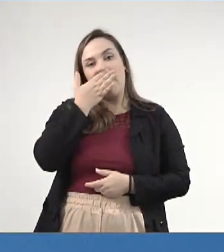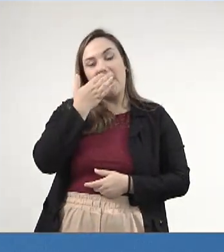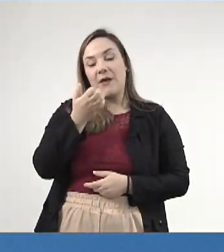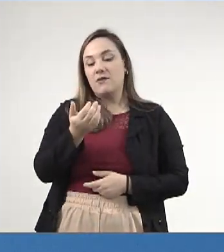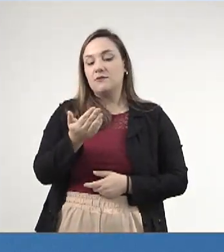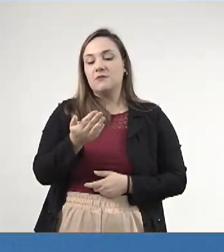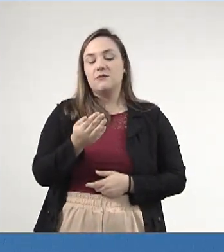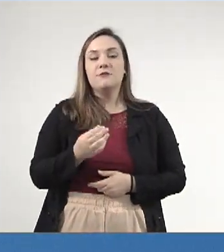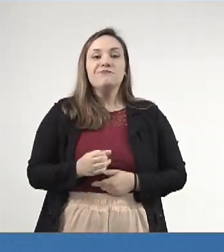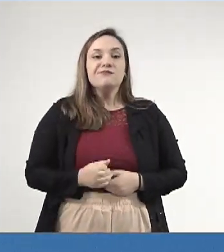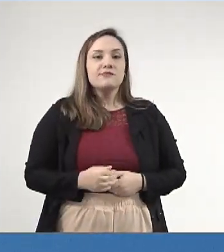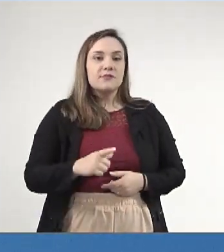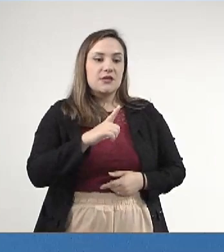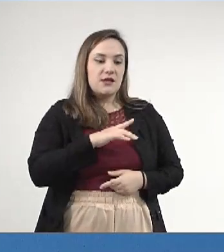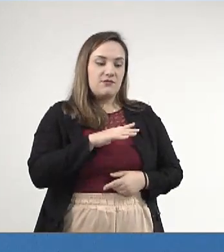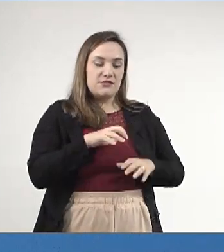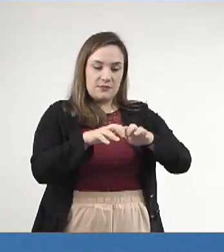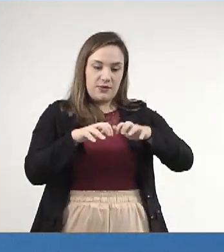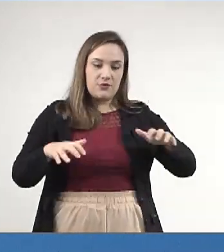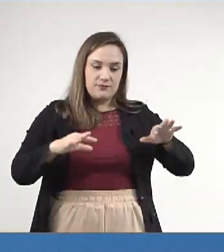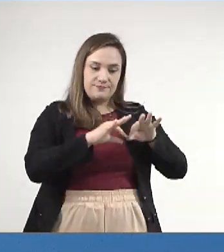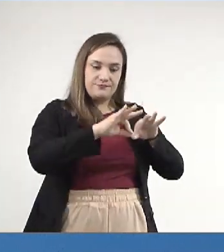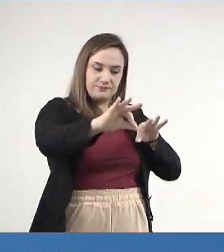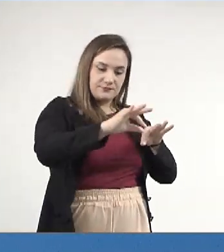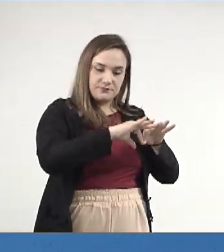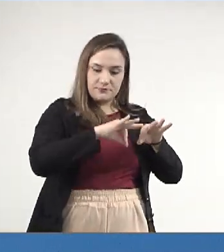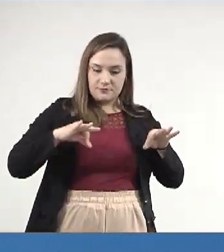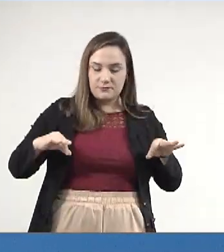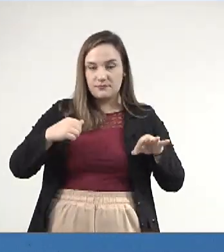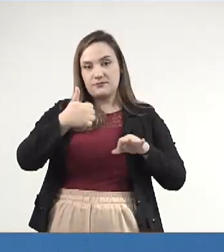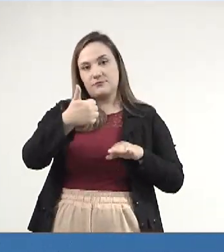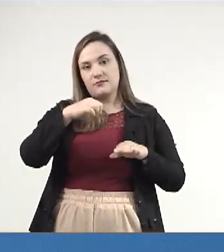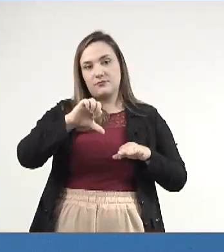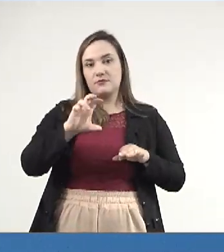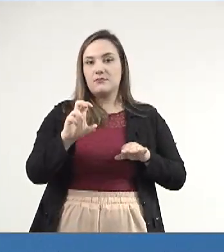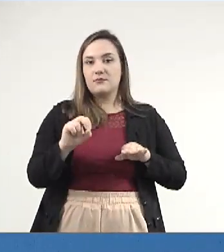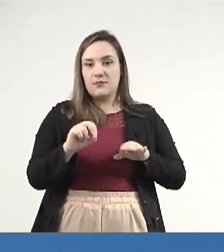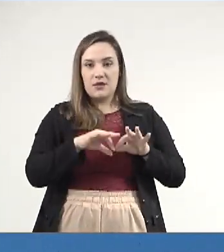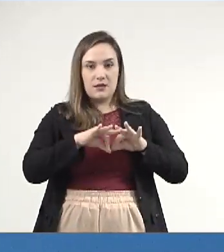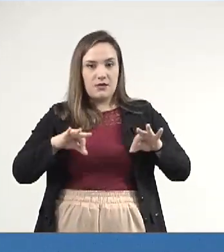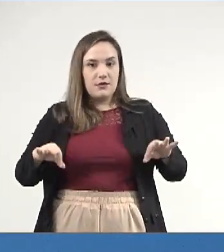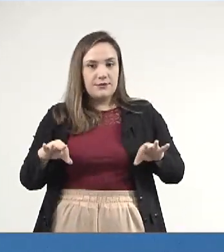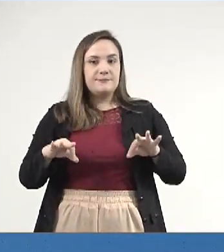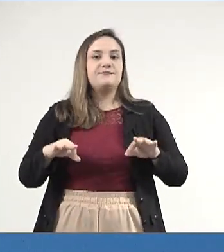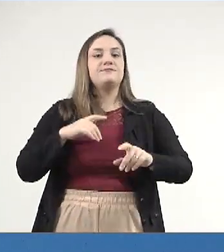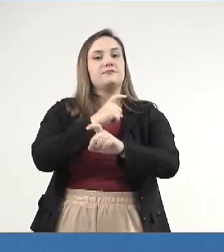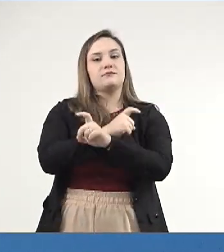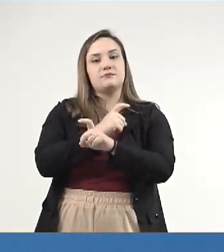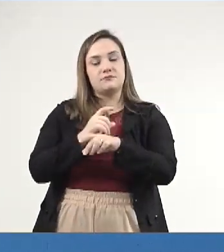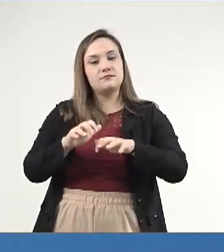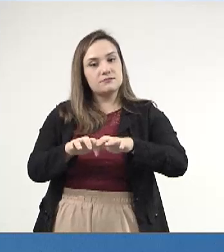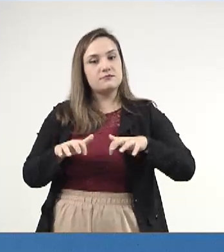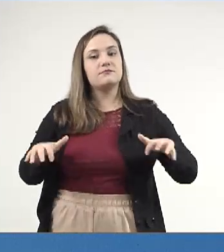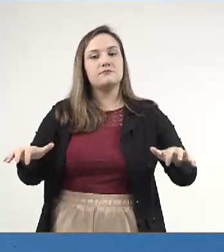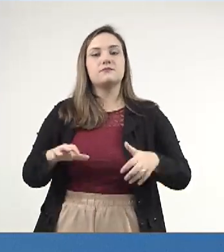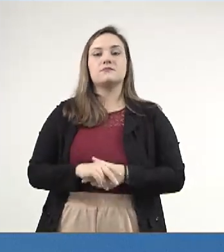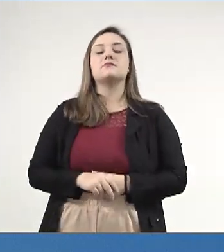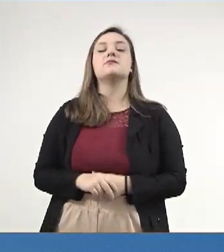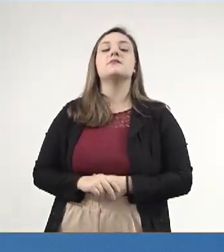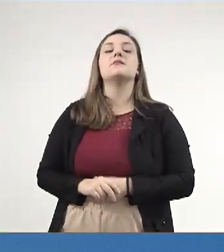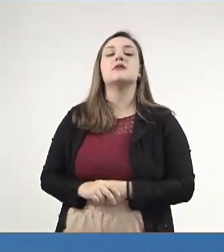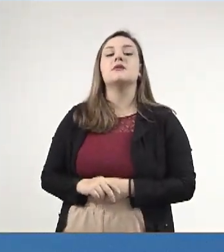por assentamentos em 1950 e, portanto, hoje, em todo esse processo histórico, a gente tem